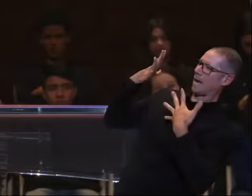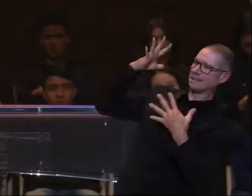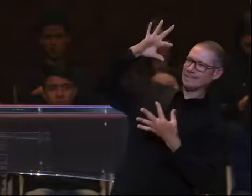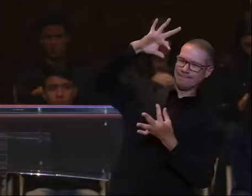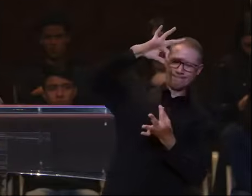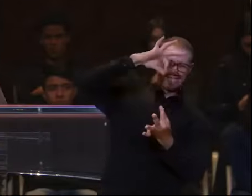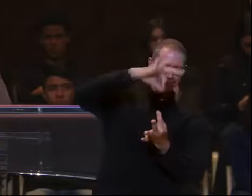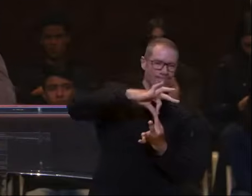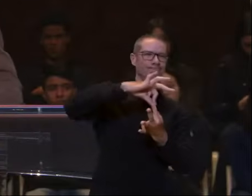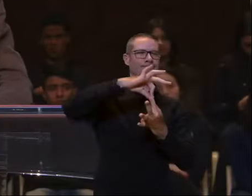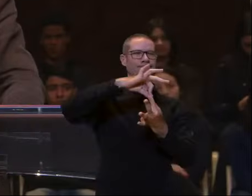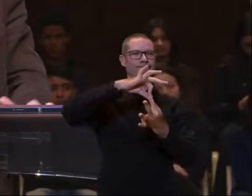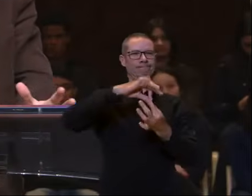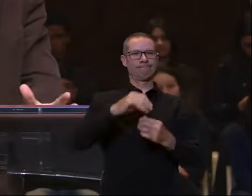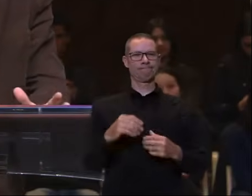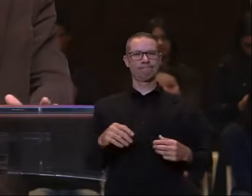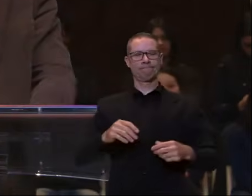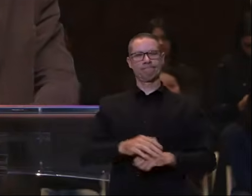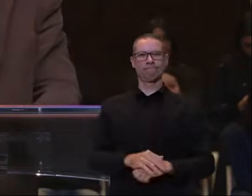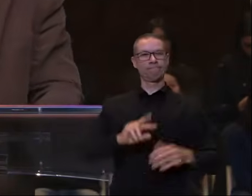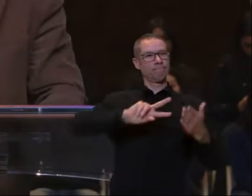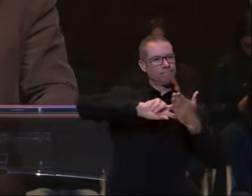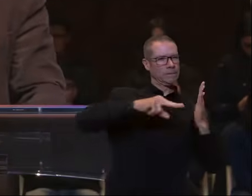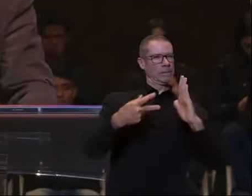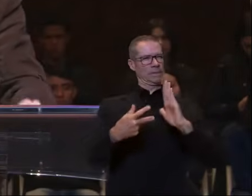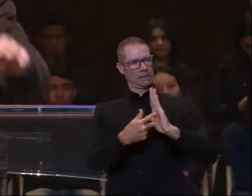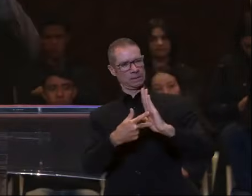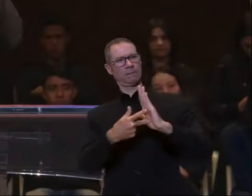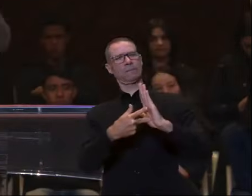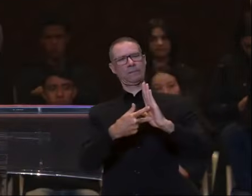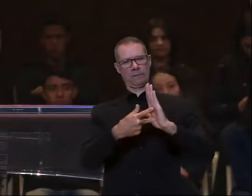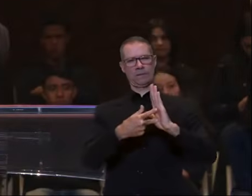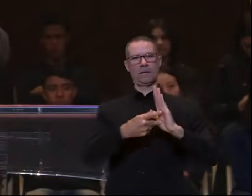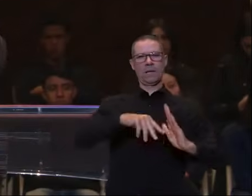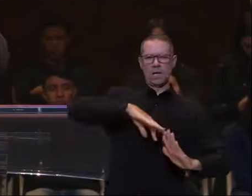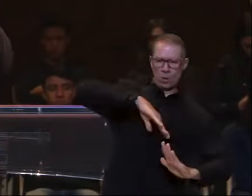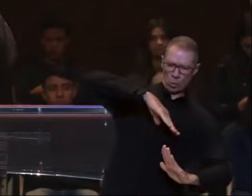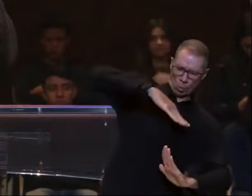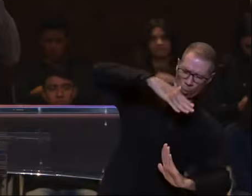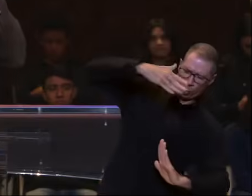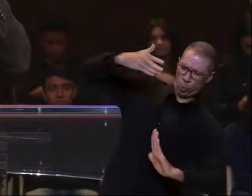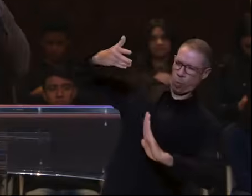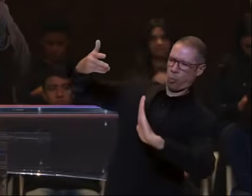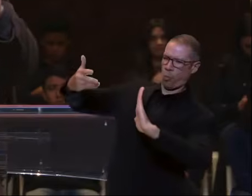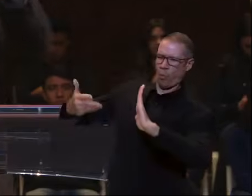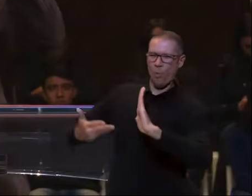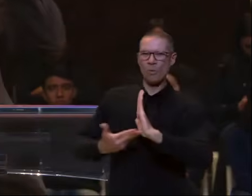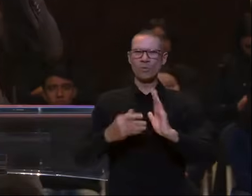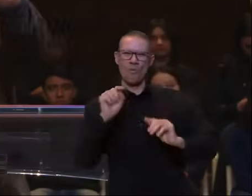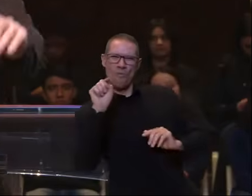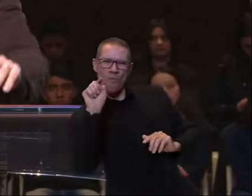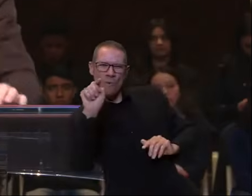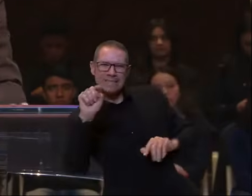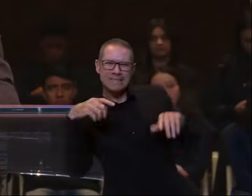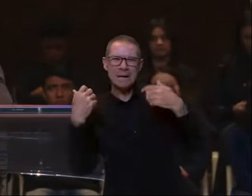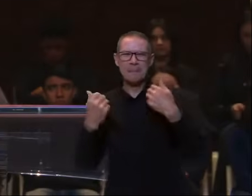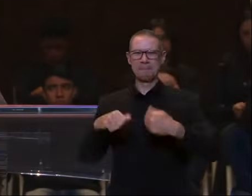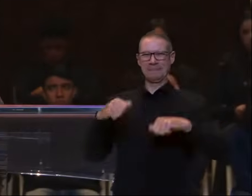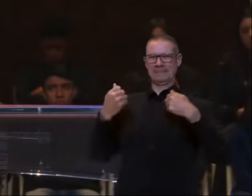espirituais. Em outras palavras, é como se ele dissesse: tudo o que você